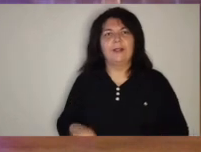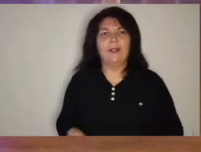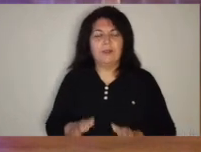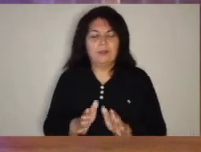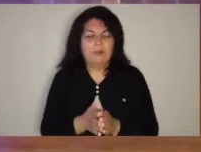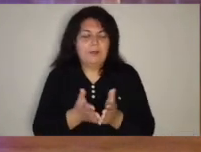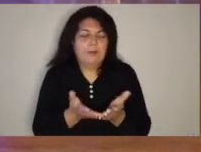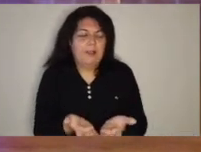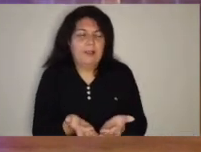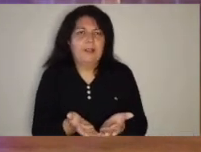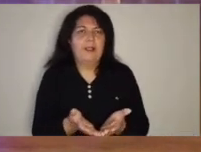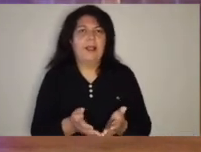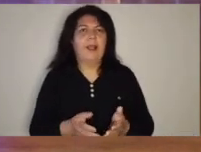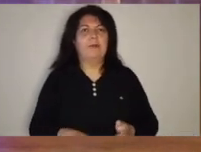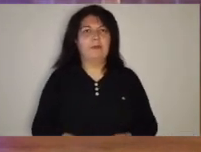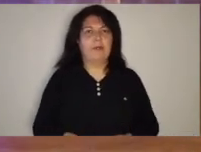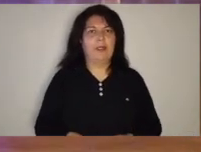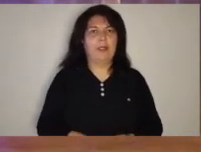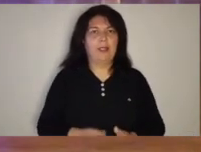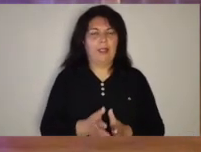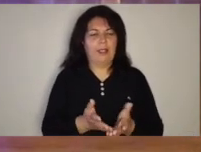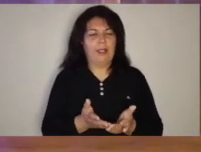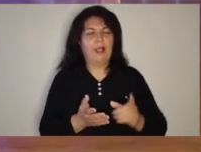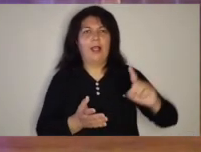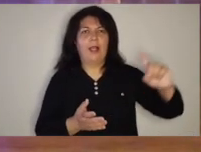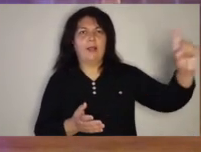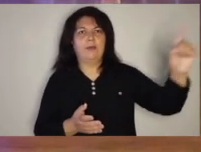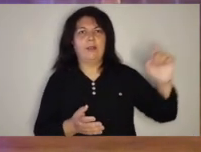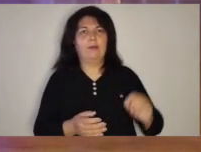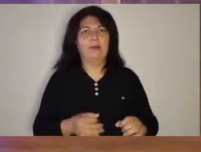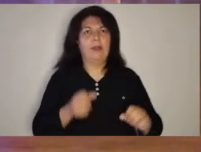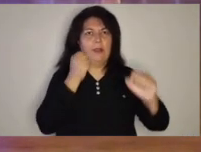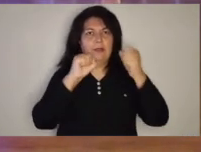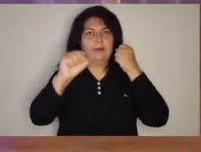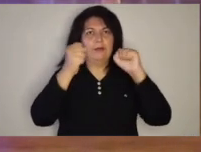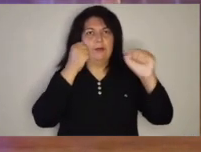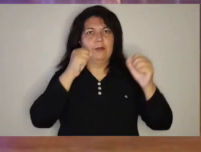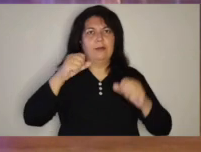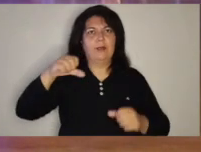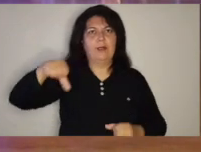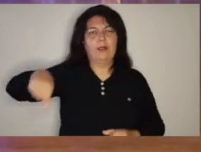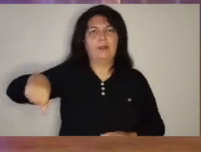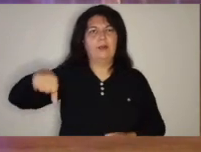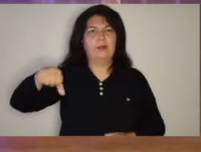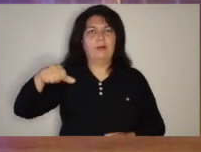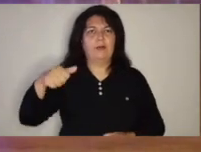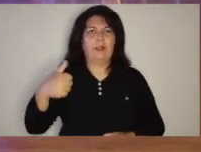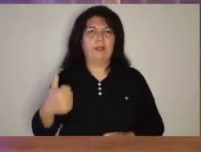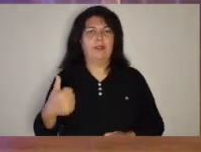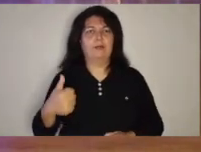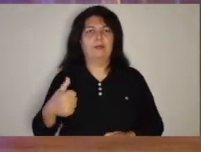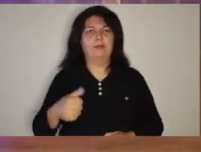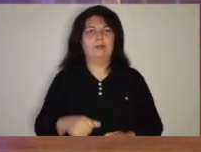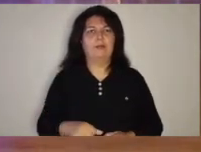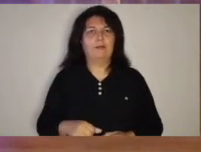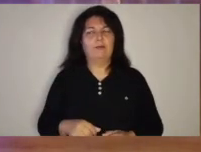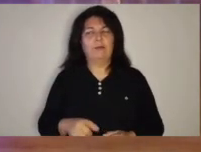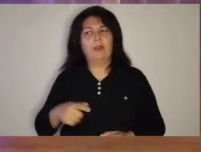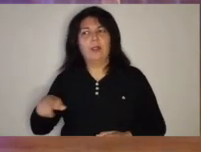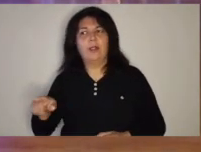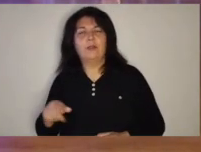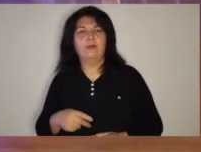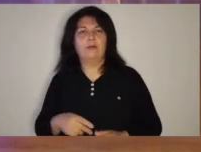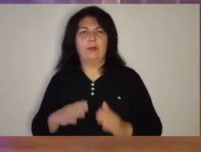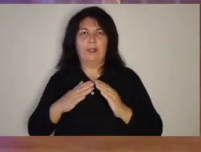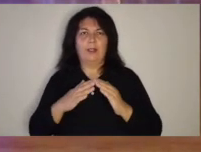91, que nada vai acontecer na sua casa, nem na sua vida, se você não ler e